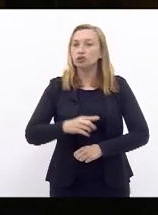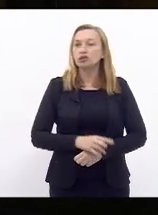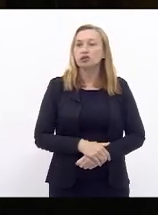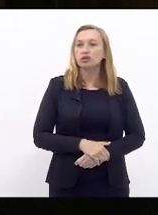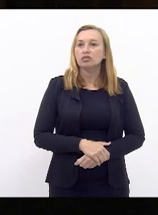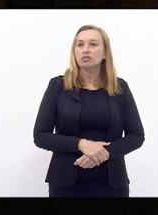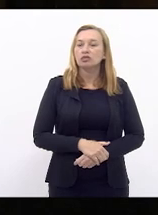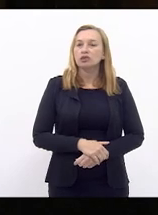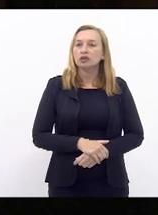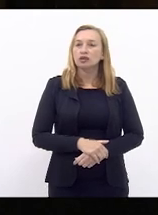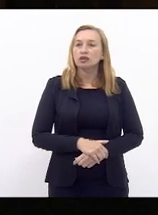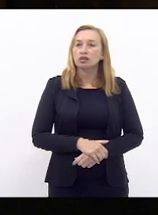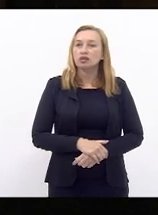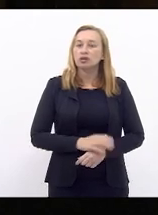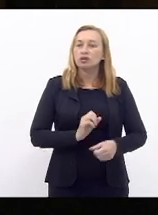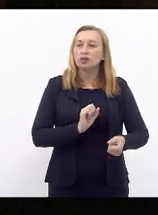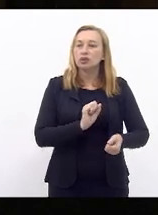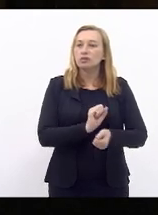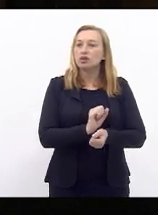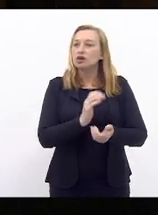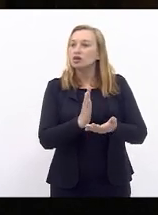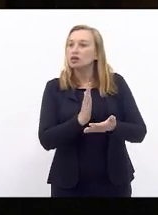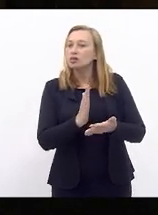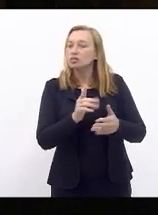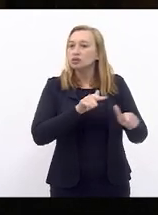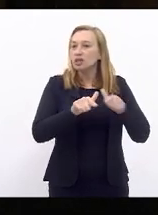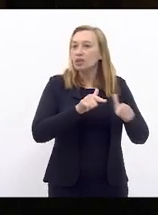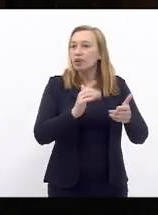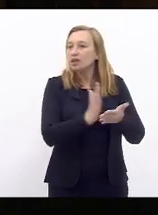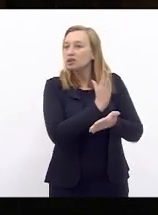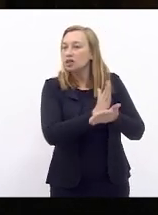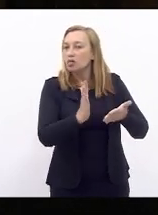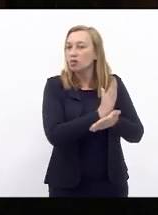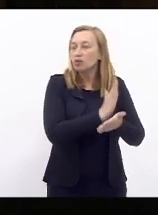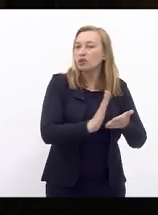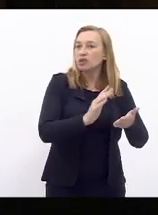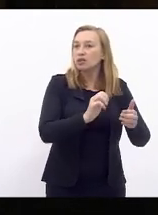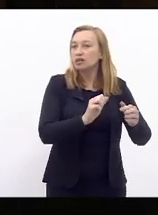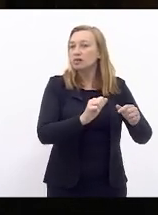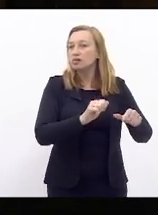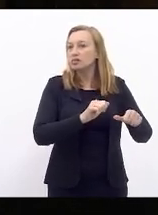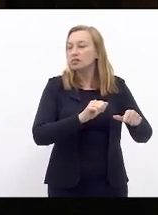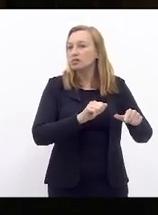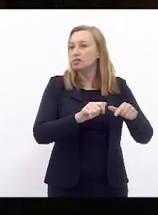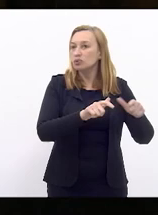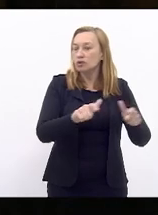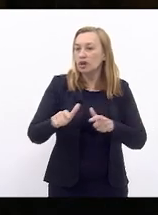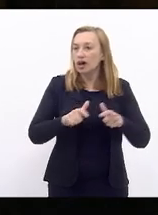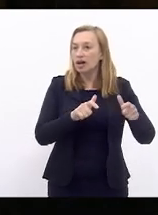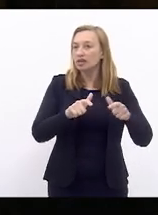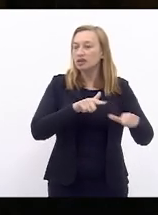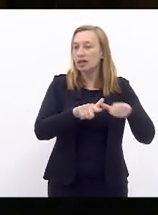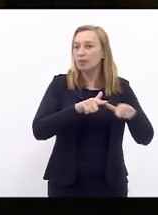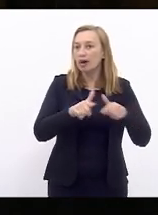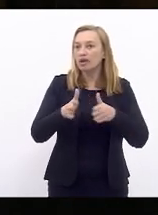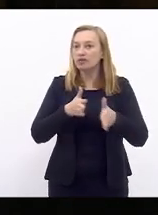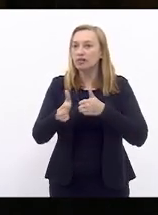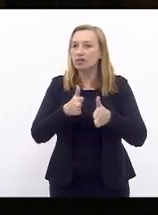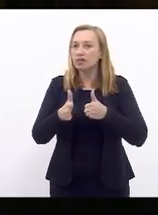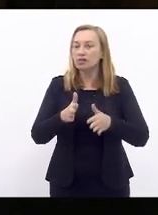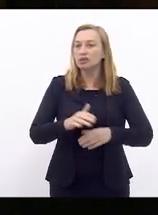a restrição ao exercício de certas atividades ou a frequência de determinados lugares. Atenção